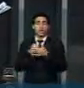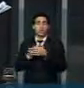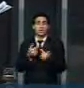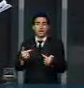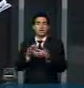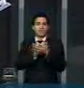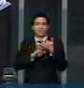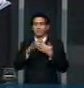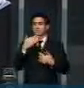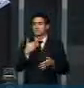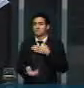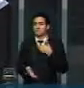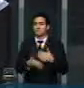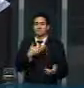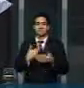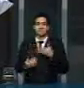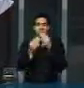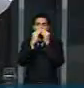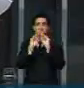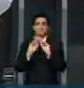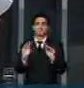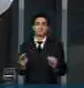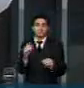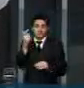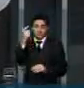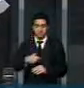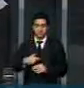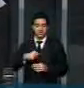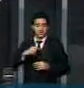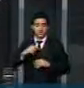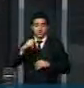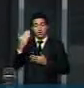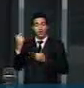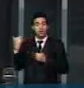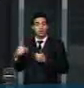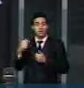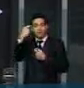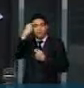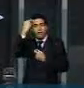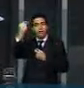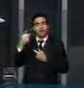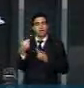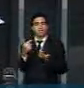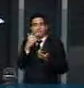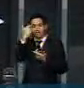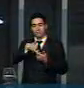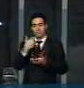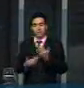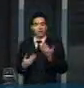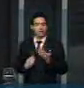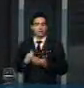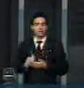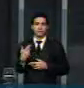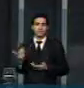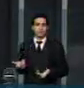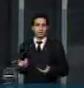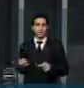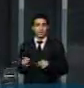para carregar. Estão em grande parte sem ideais, desperdiçando suas vidas e